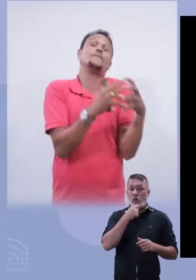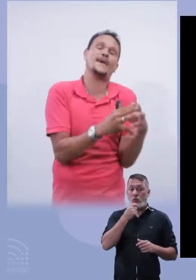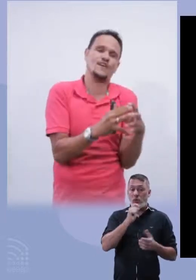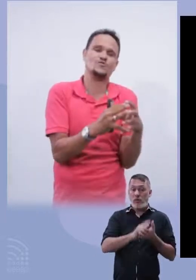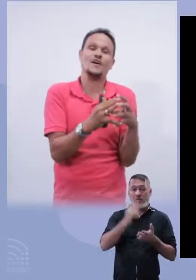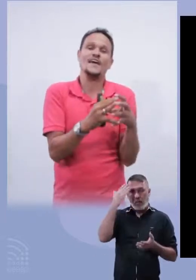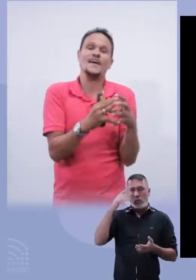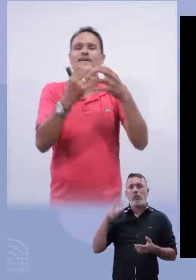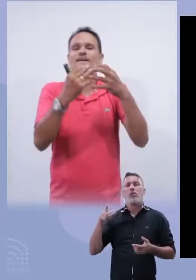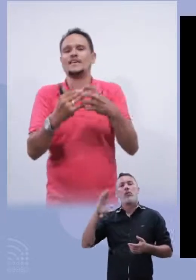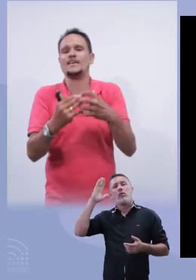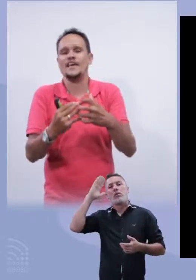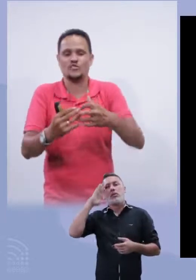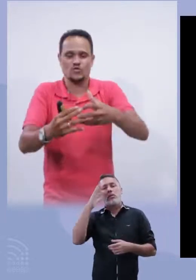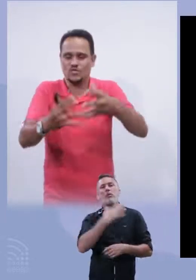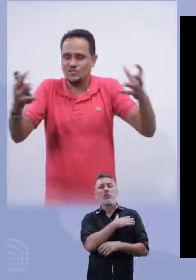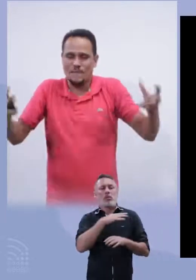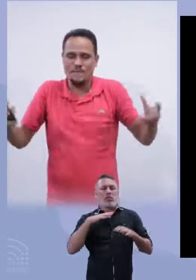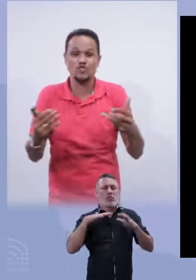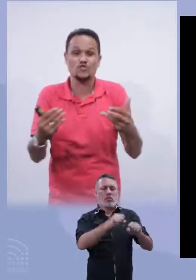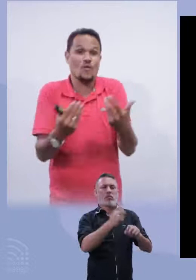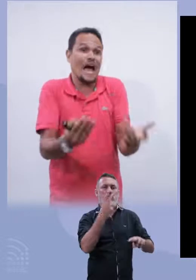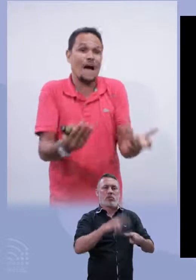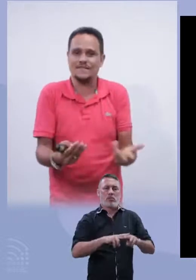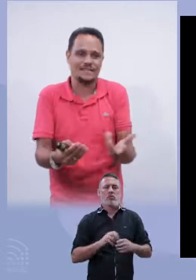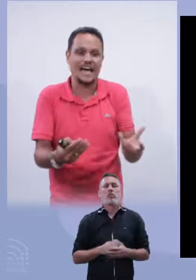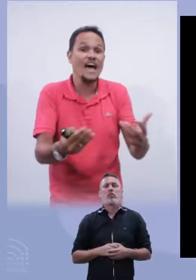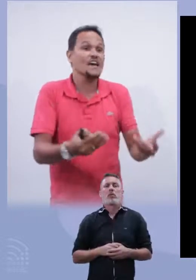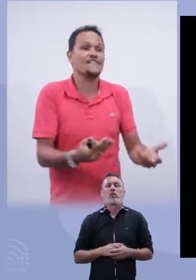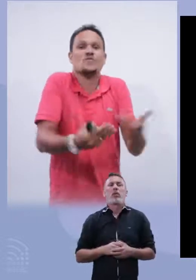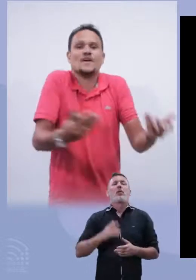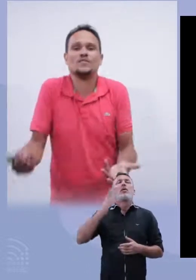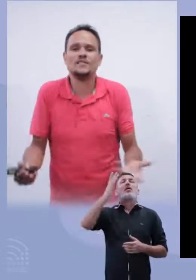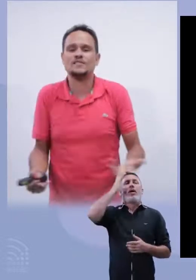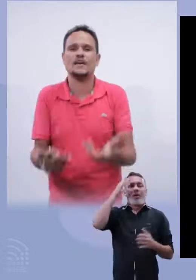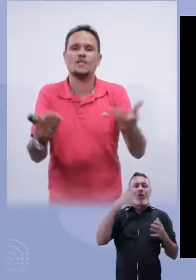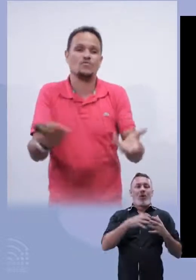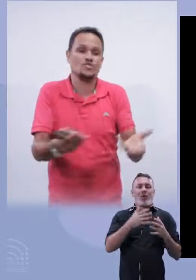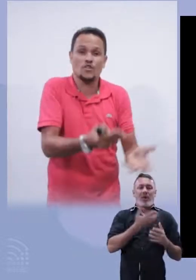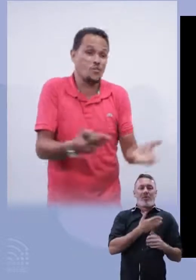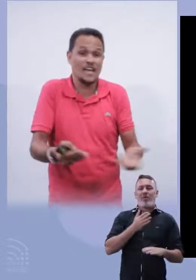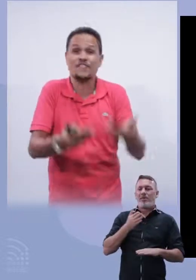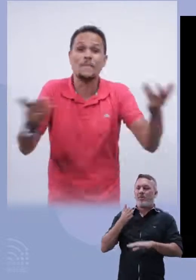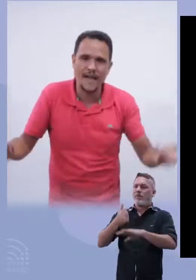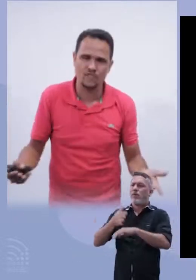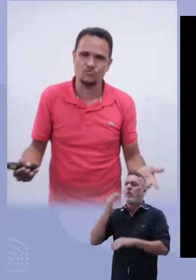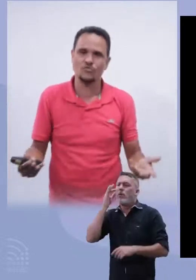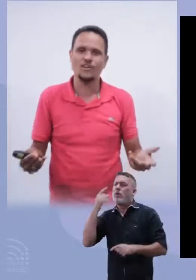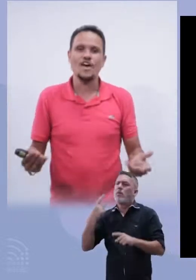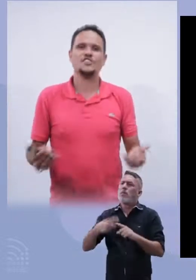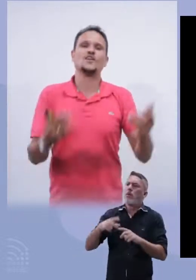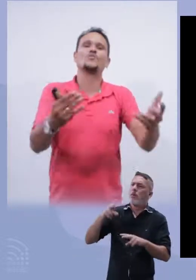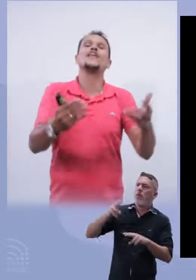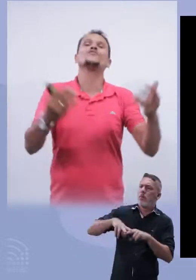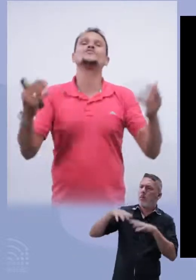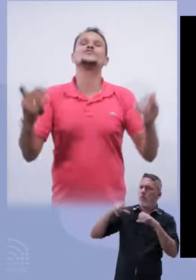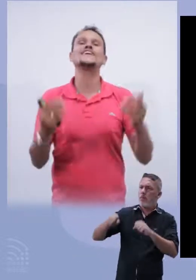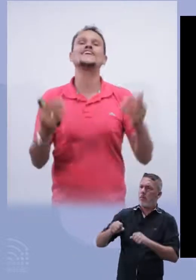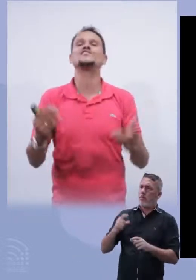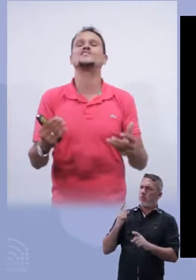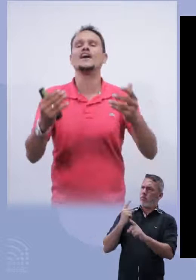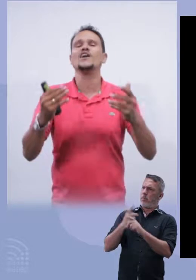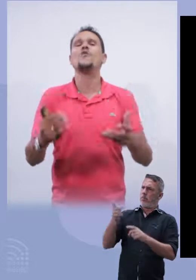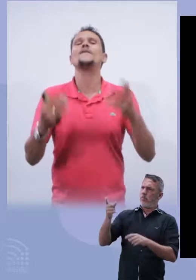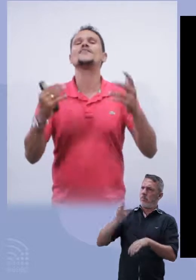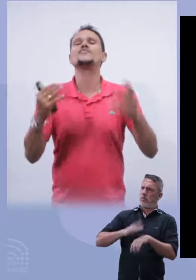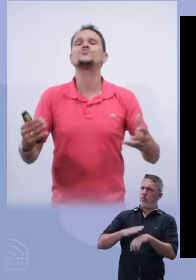acaba sendo preso. E na manhã seguinte, os seus amigos vão lá para tentar ver o que aconteceu com o indivíduo, por que foi preso. Chegamos lá, a notícia é